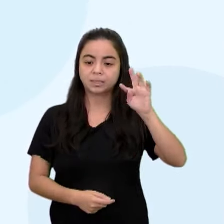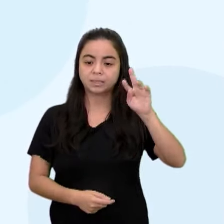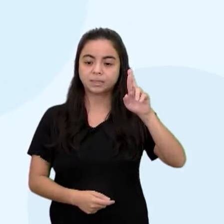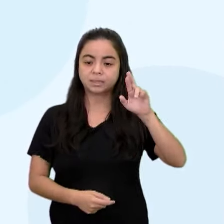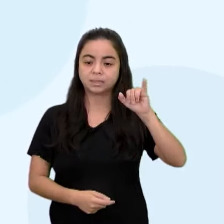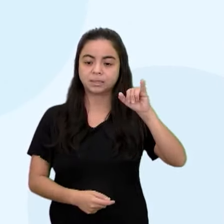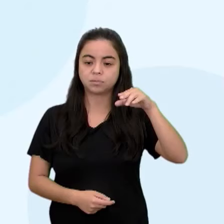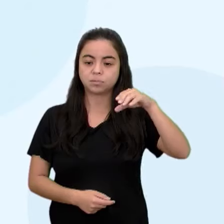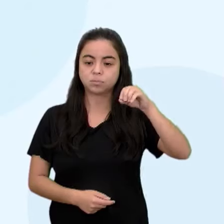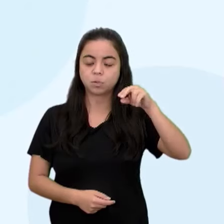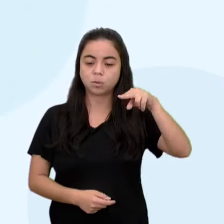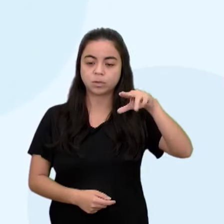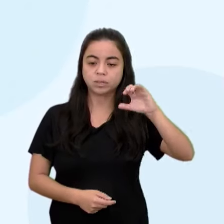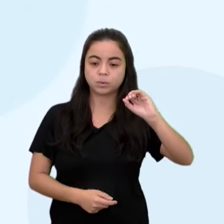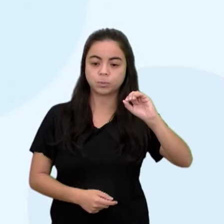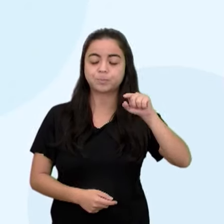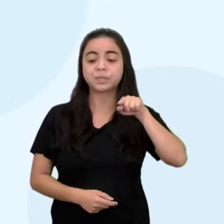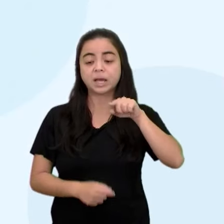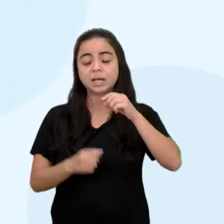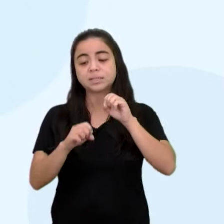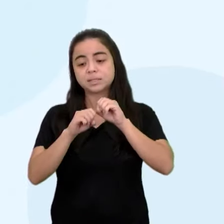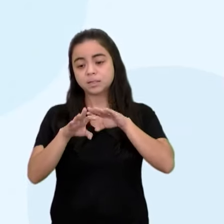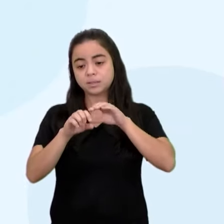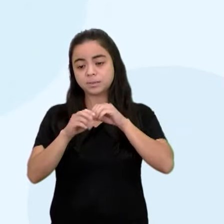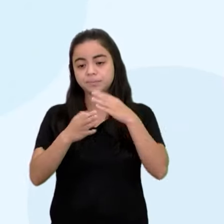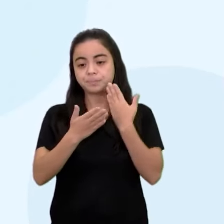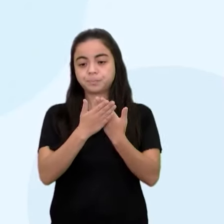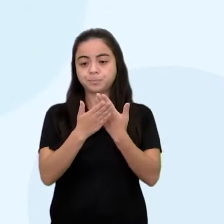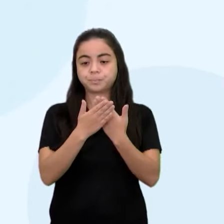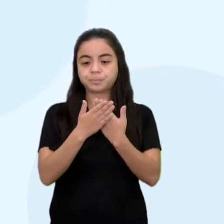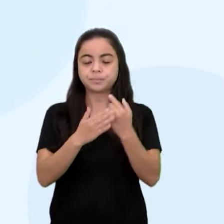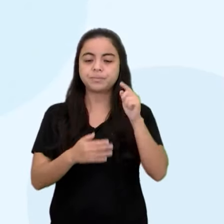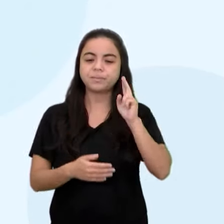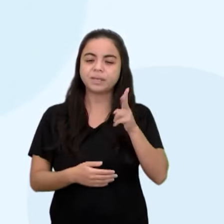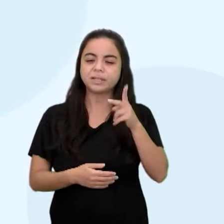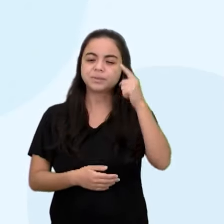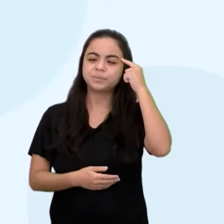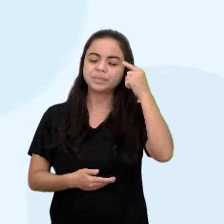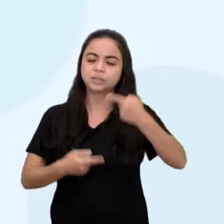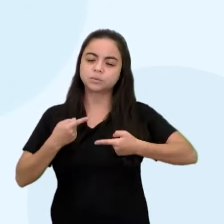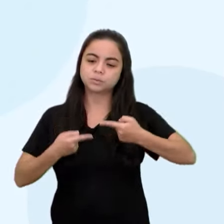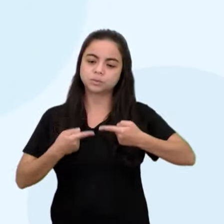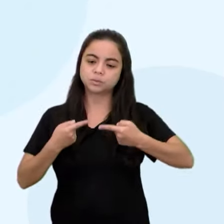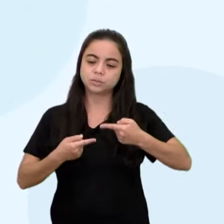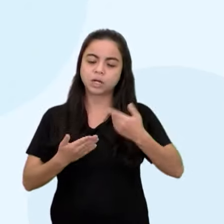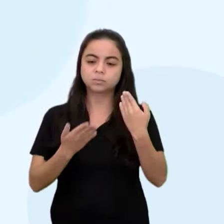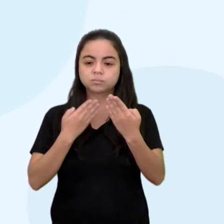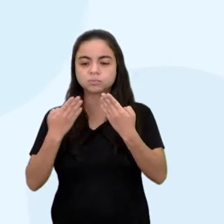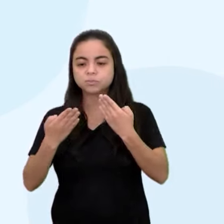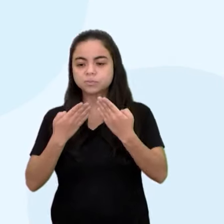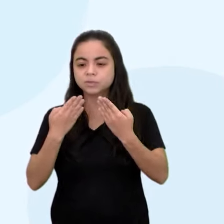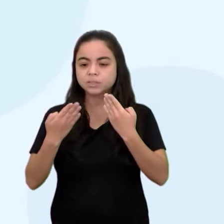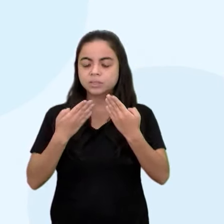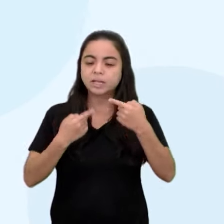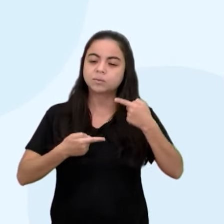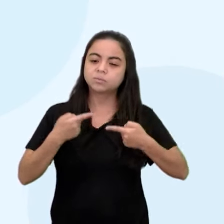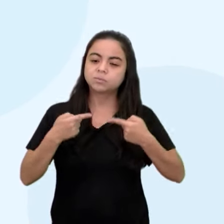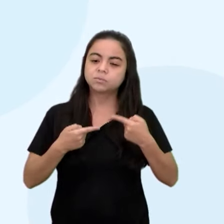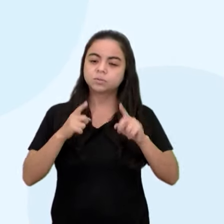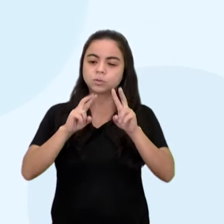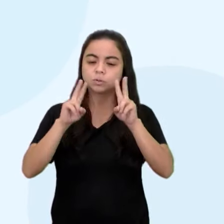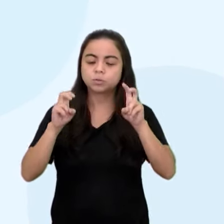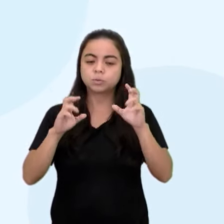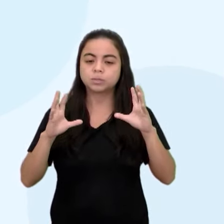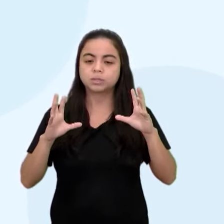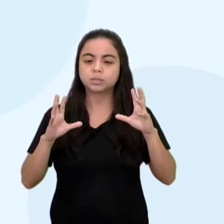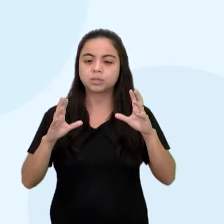componente vai trabalhar nesse quesito, sempre buscando, através do diálogo, conversar e debater sobre